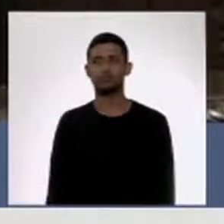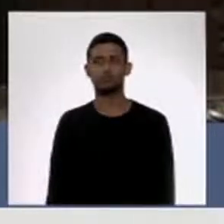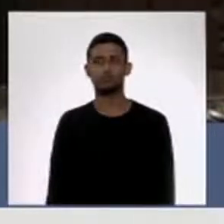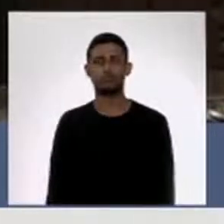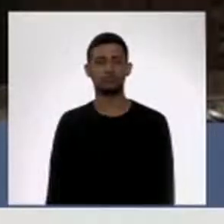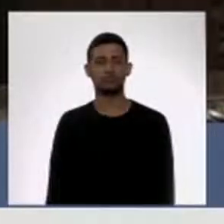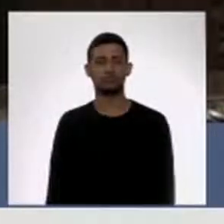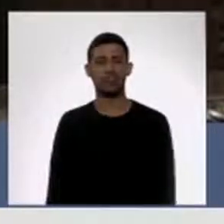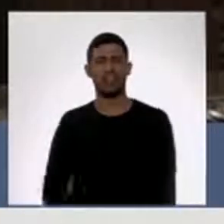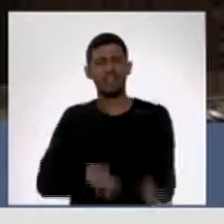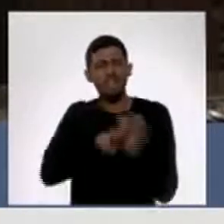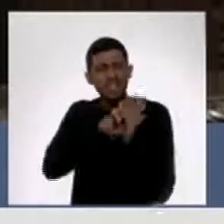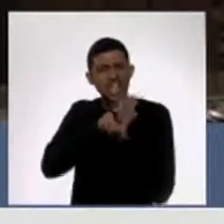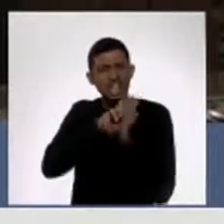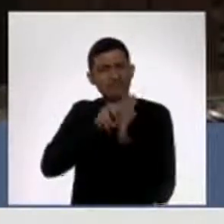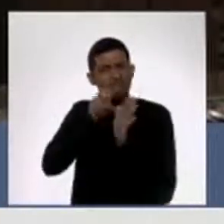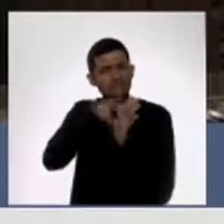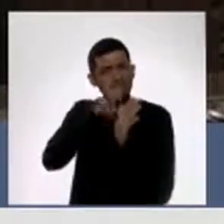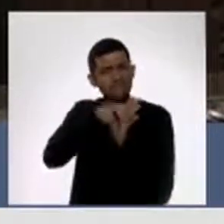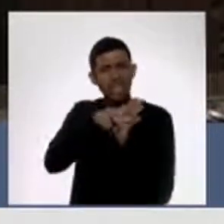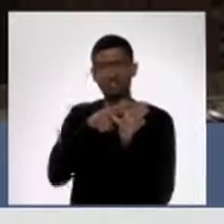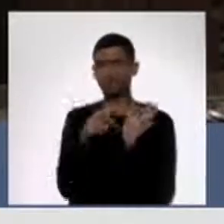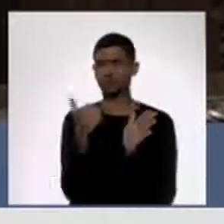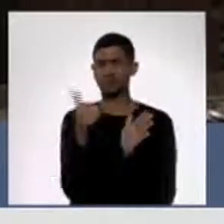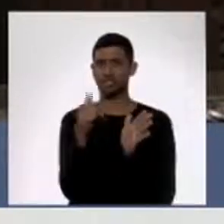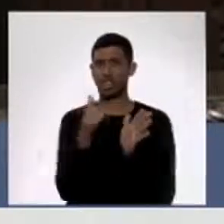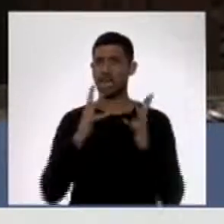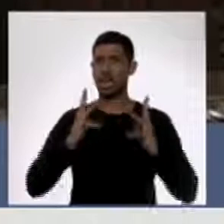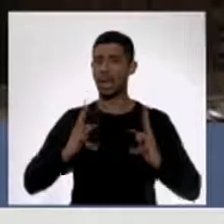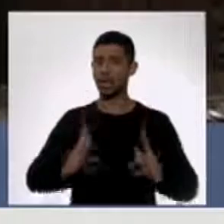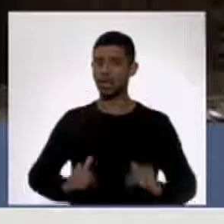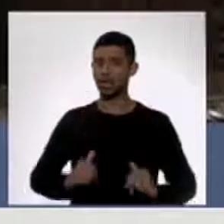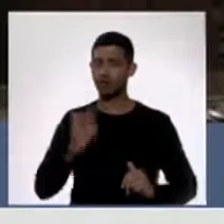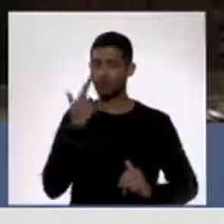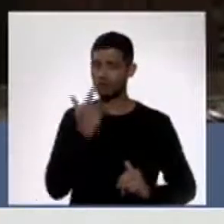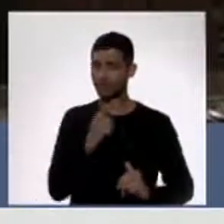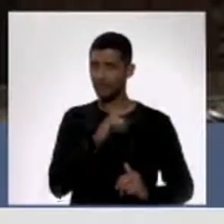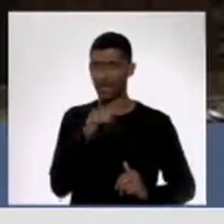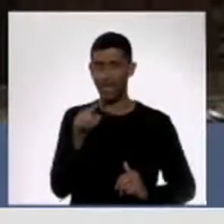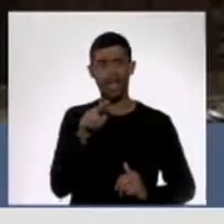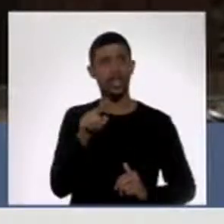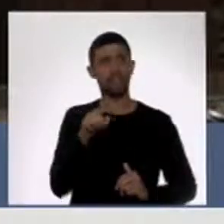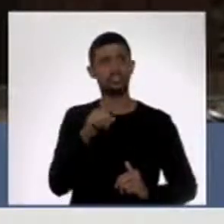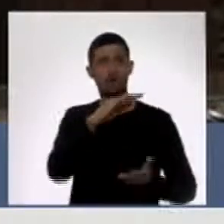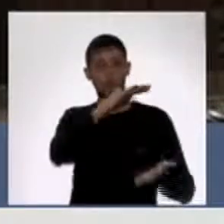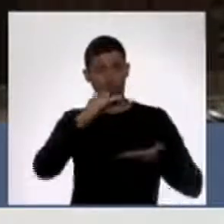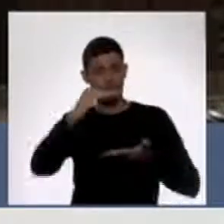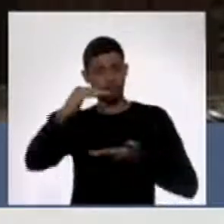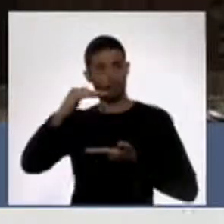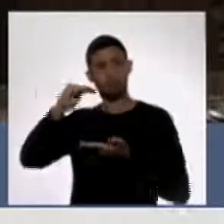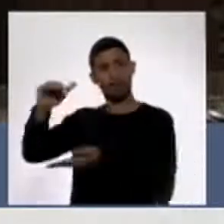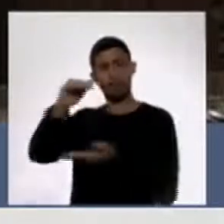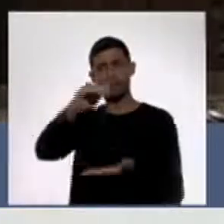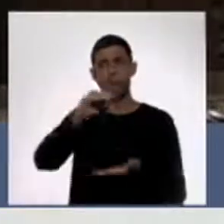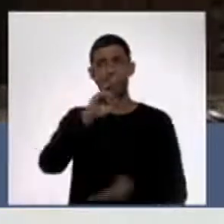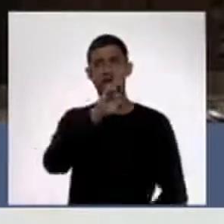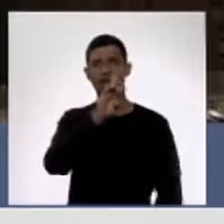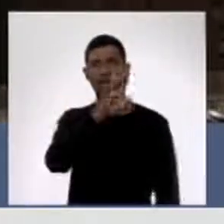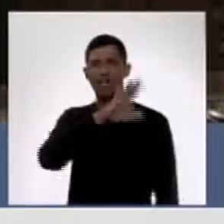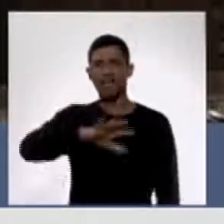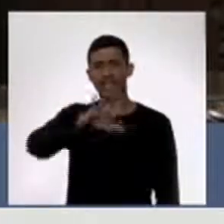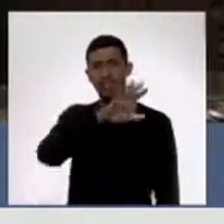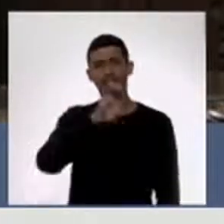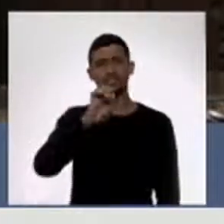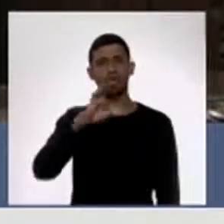livres de veneno. Ou seja, são fornecedores da rede ecológica, uma rede que